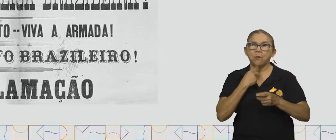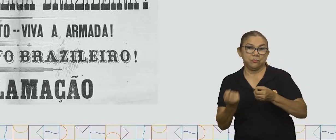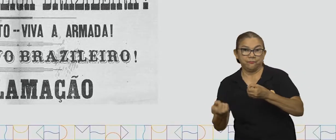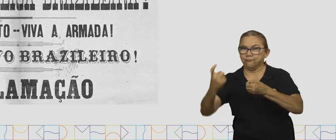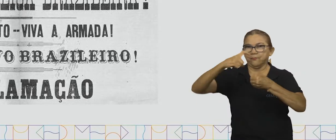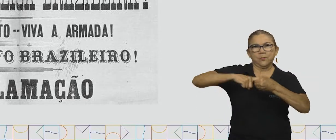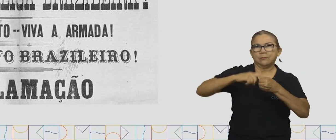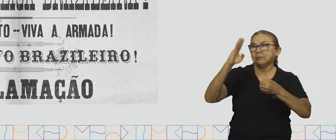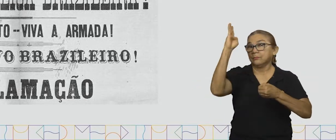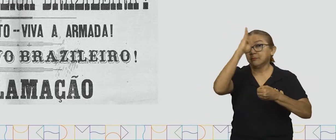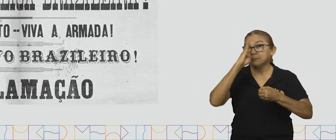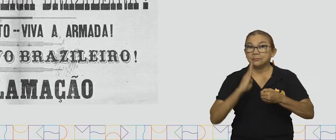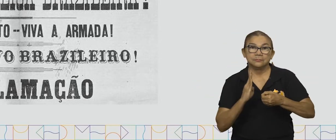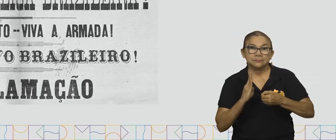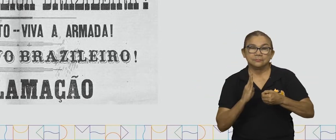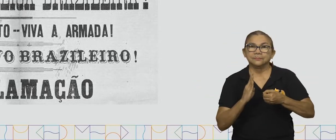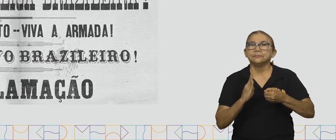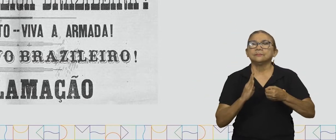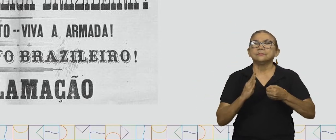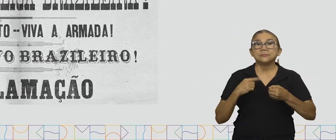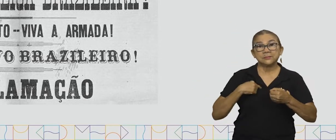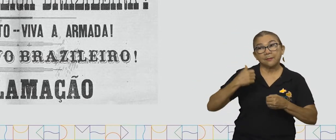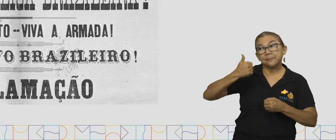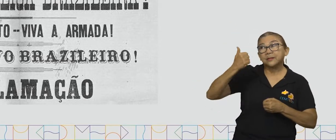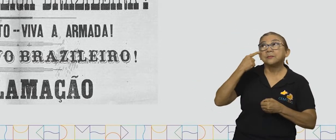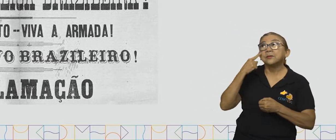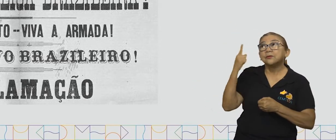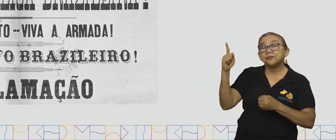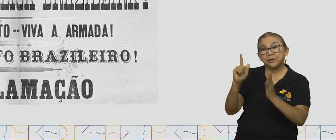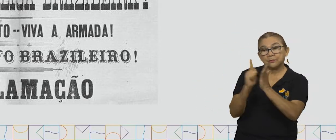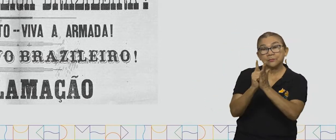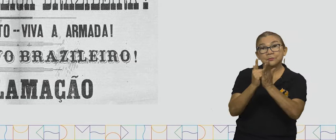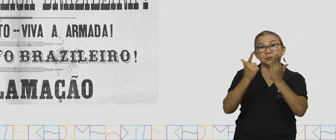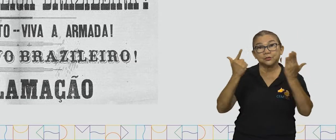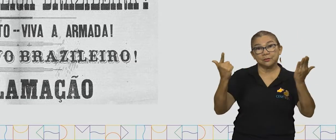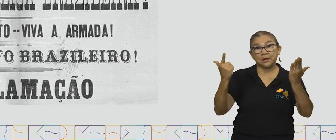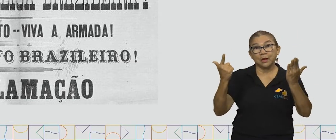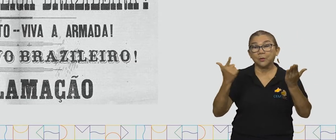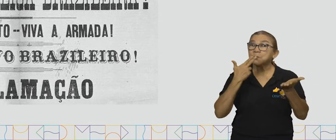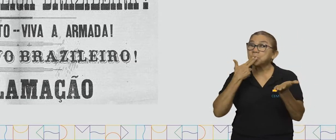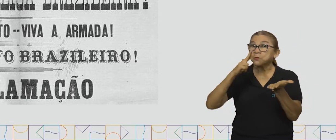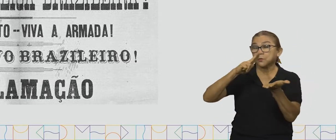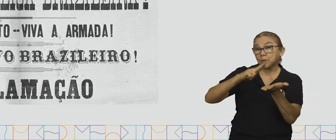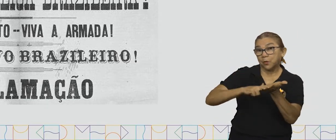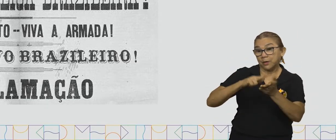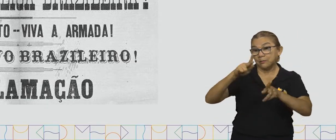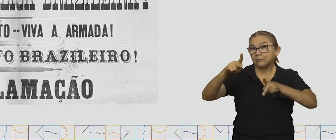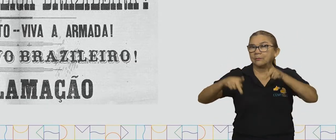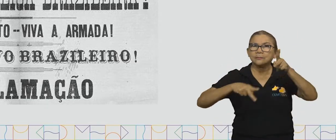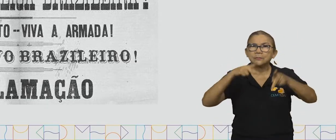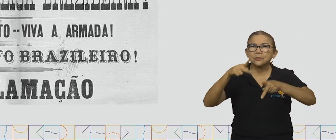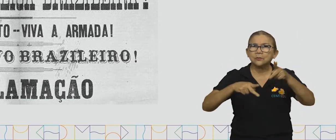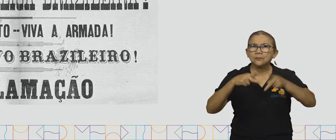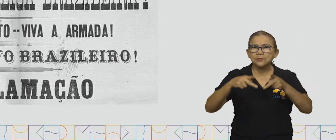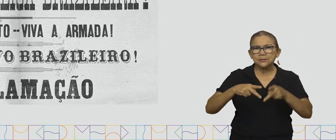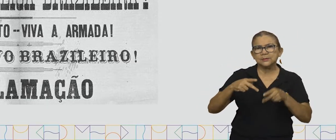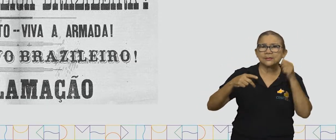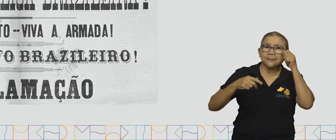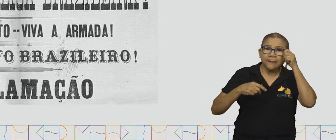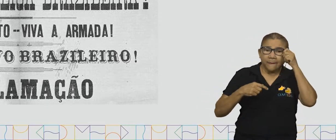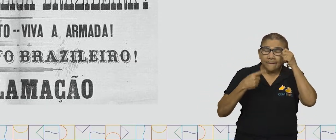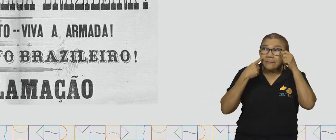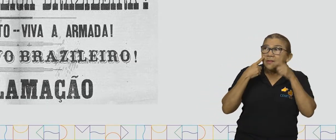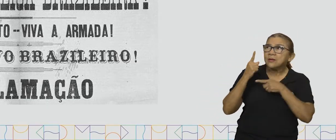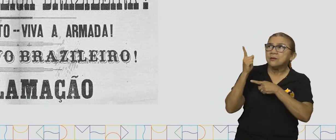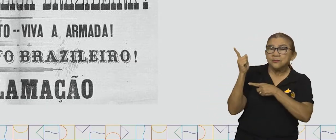país. Aqui, vemos a primeira página do jornal Correio do Povo, no dia 16 de novembro de